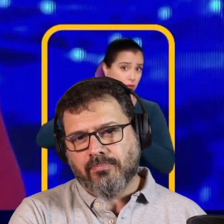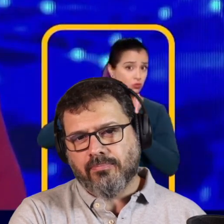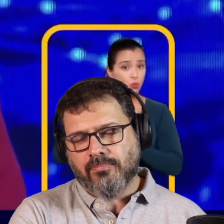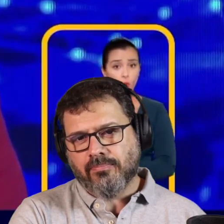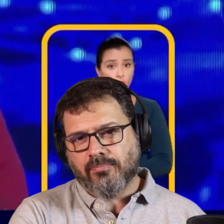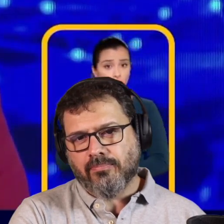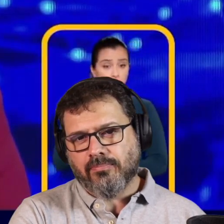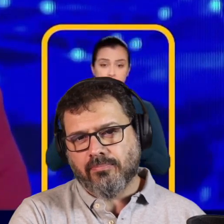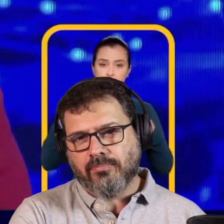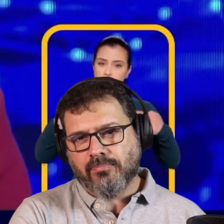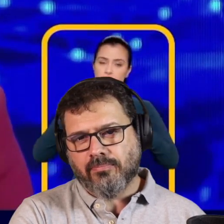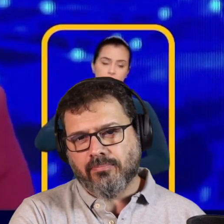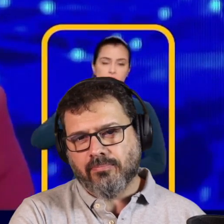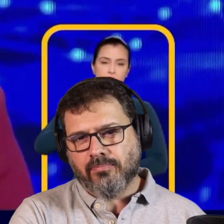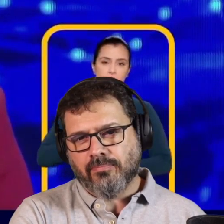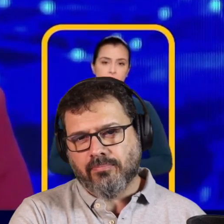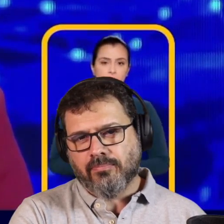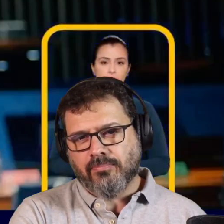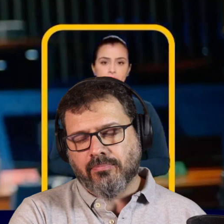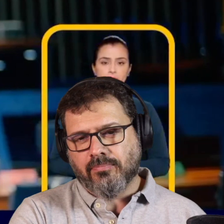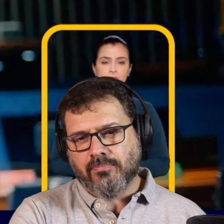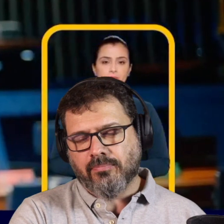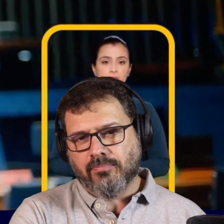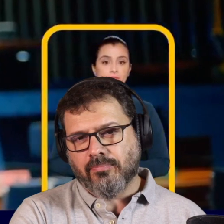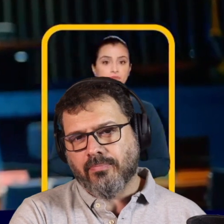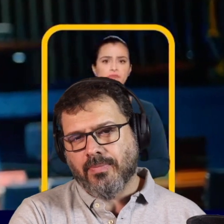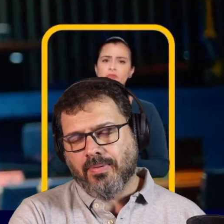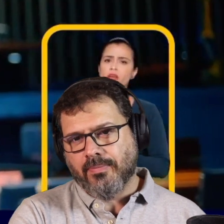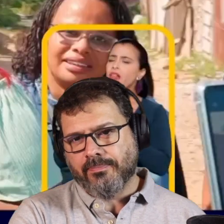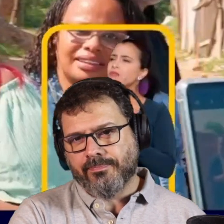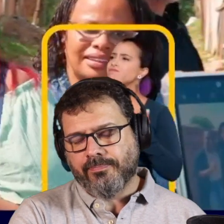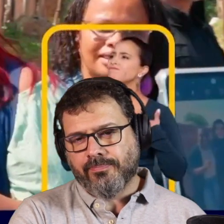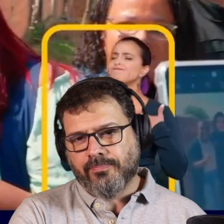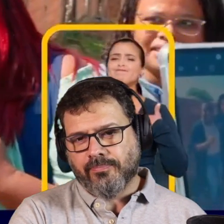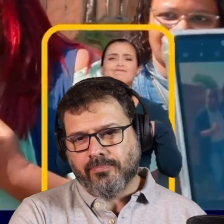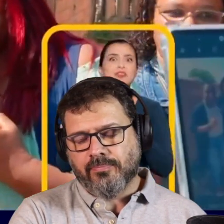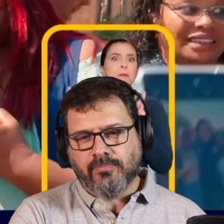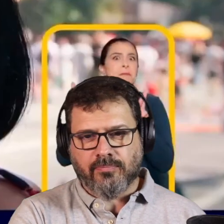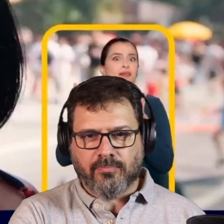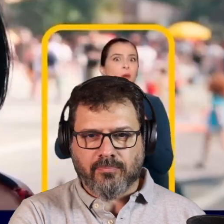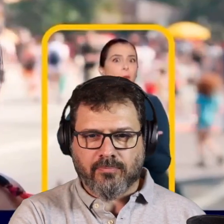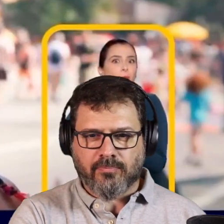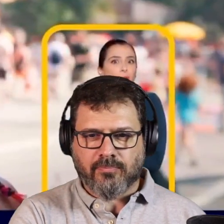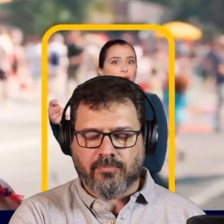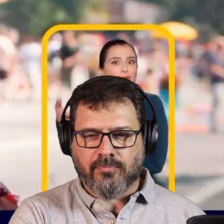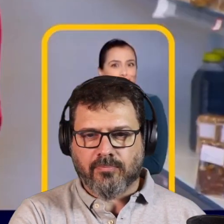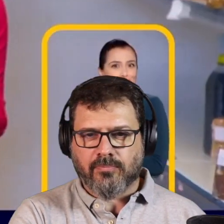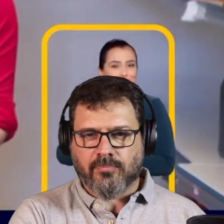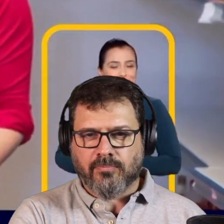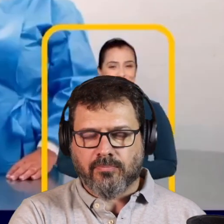de corrupção, mesmo que seja do meu partido. Ela me deu esperança de um novo